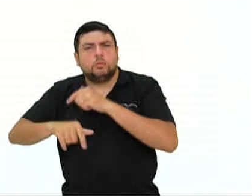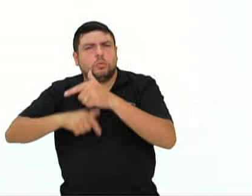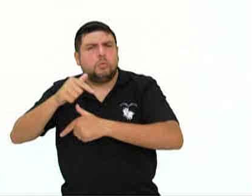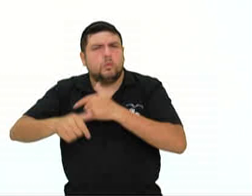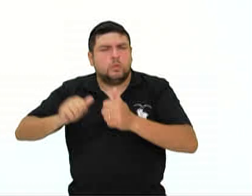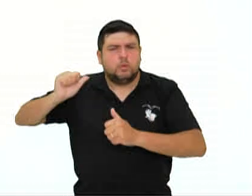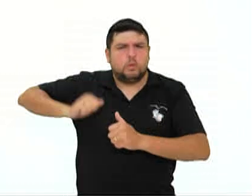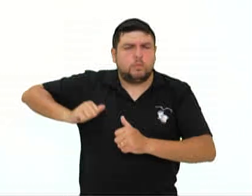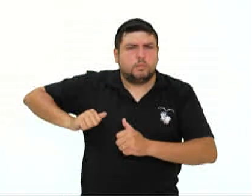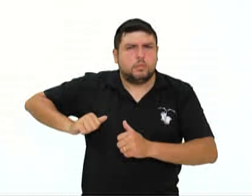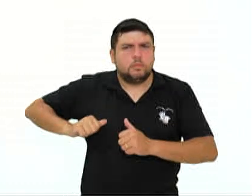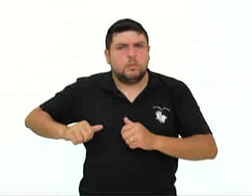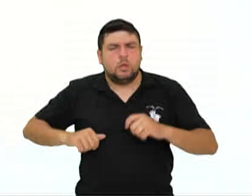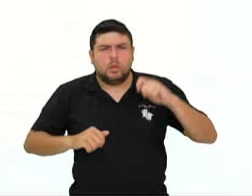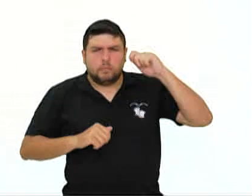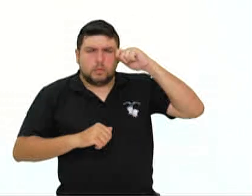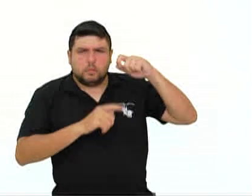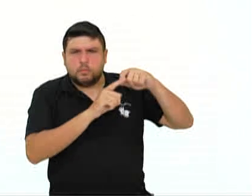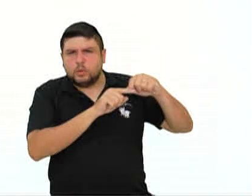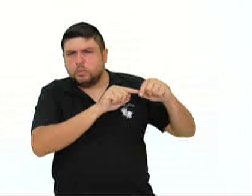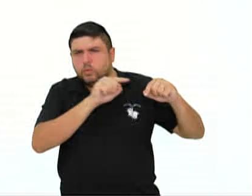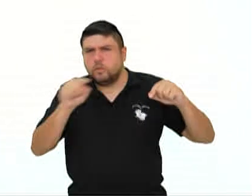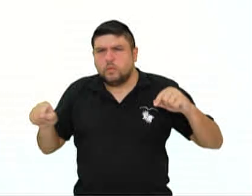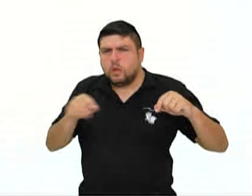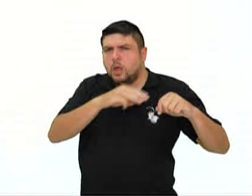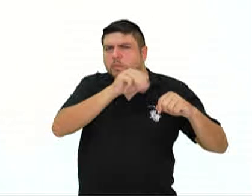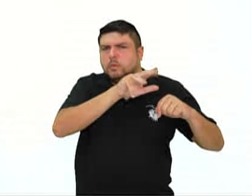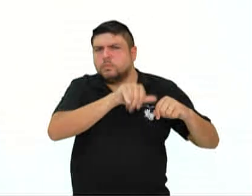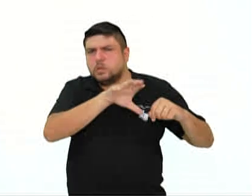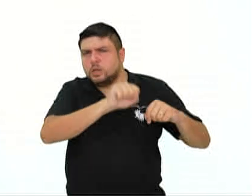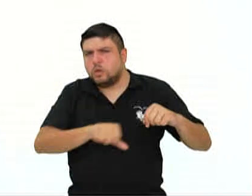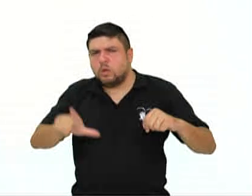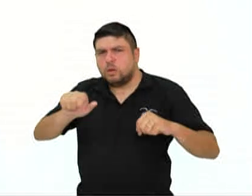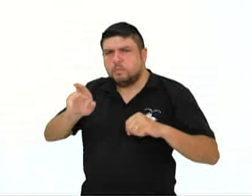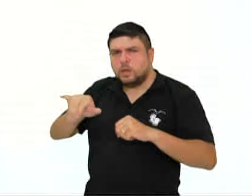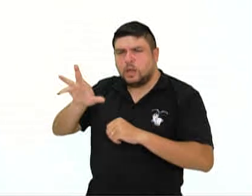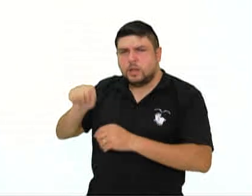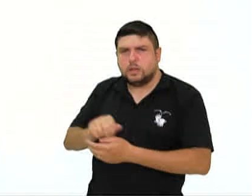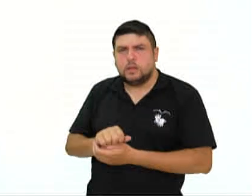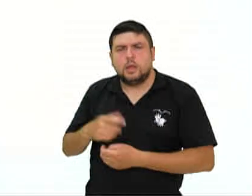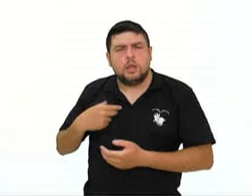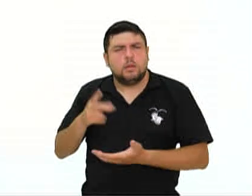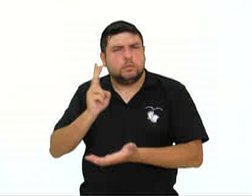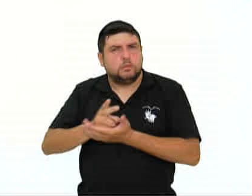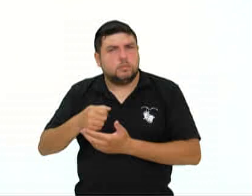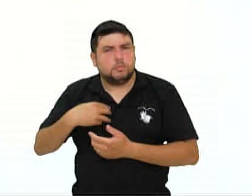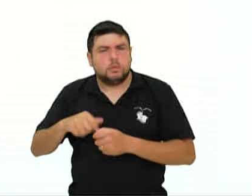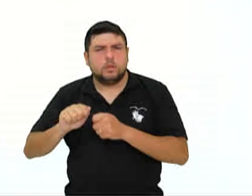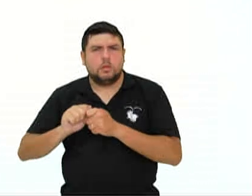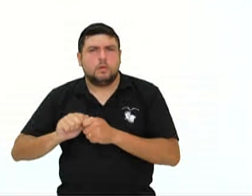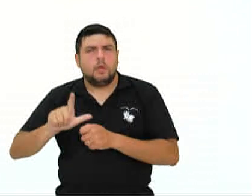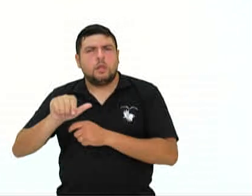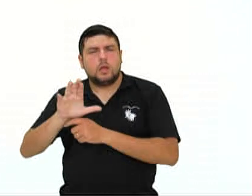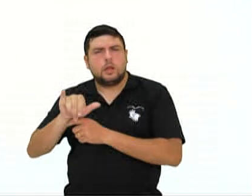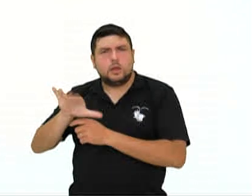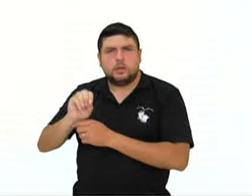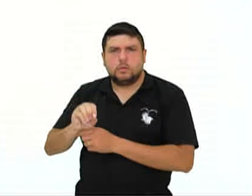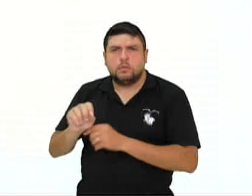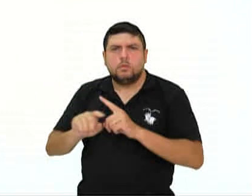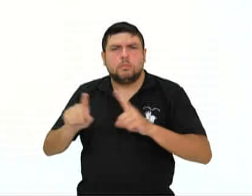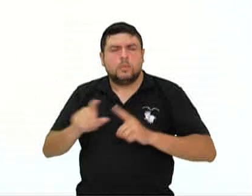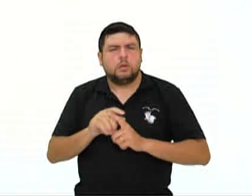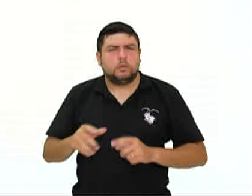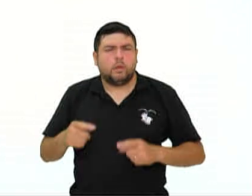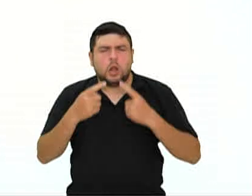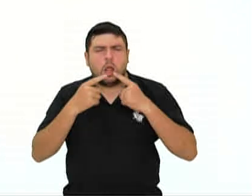Ribeirão Preto a Singapura, de Manaus a Libéria? Eu sei que sou um simples feitor do capital estrangeiro, um lacaio se quiserem, mas não me